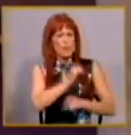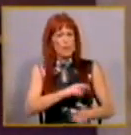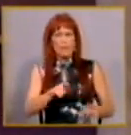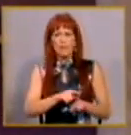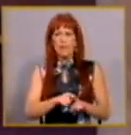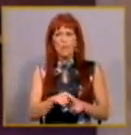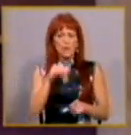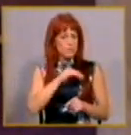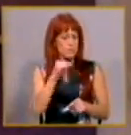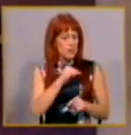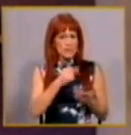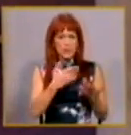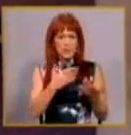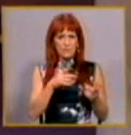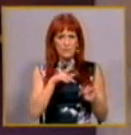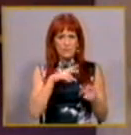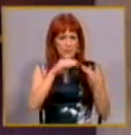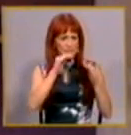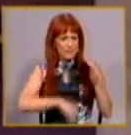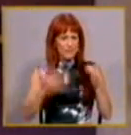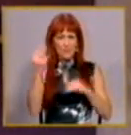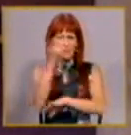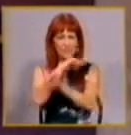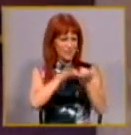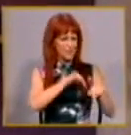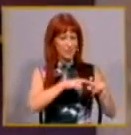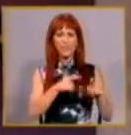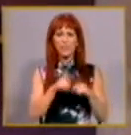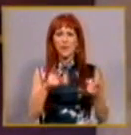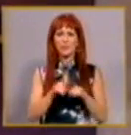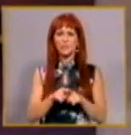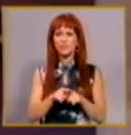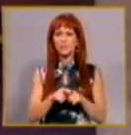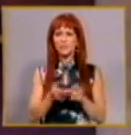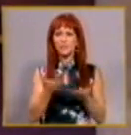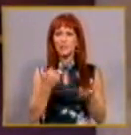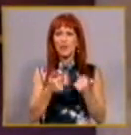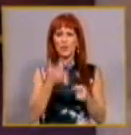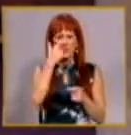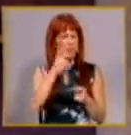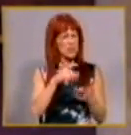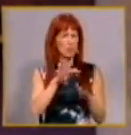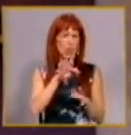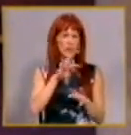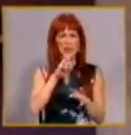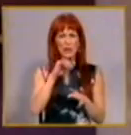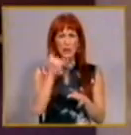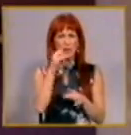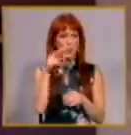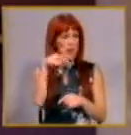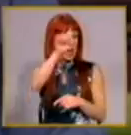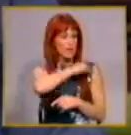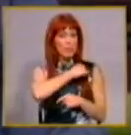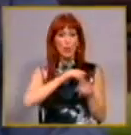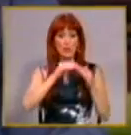Contemos um salário mínimo nacional mais baixo da União Europeia, em que, tirando os seus descontos, as pessoas levam 432 euros para casa, abaixo